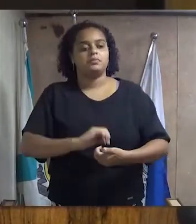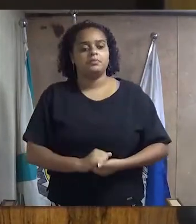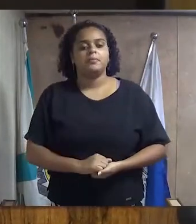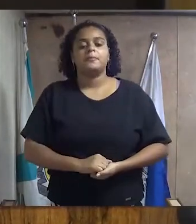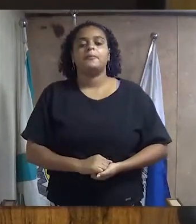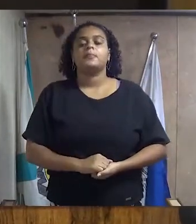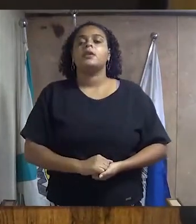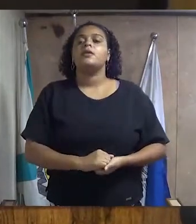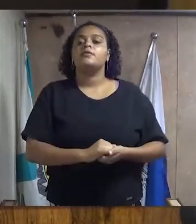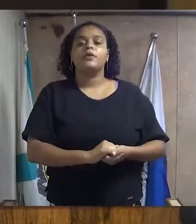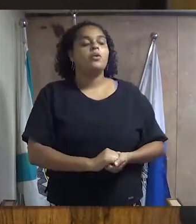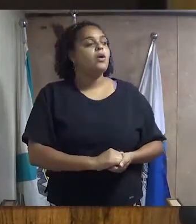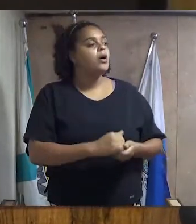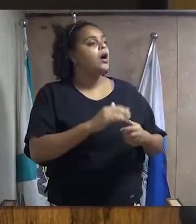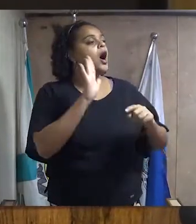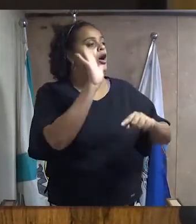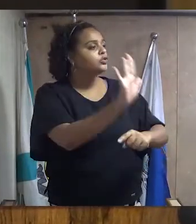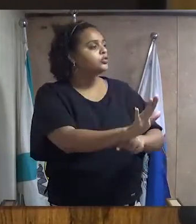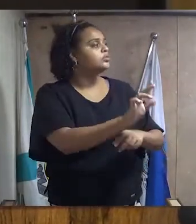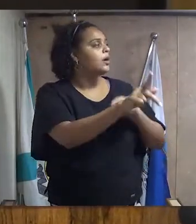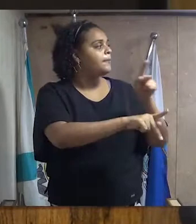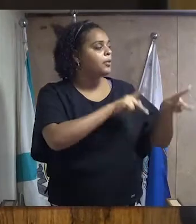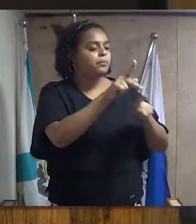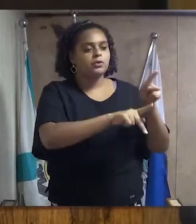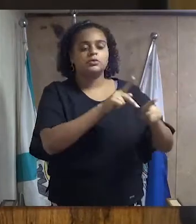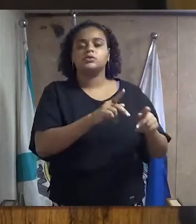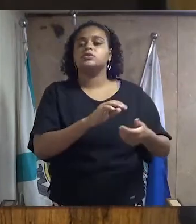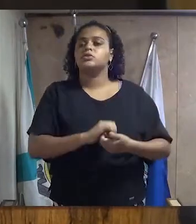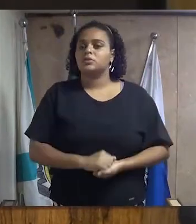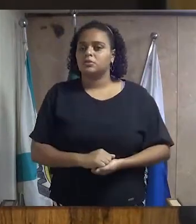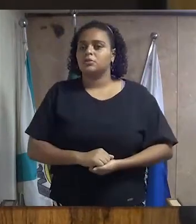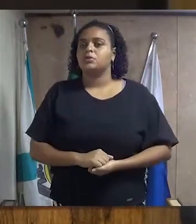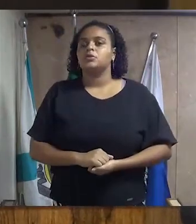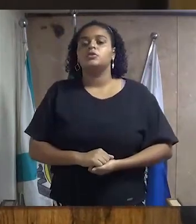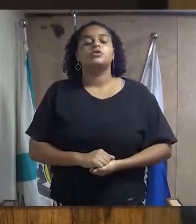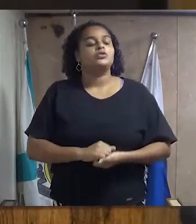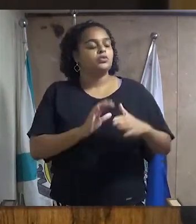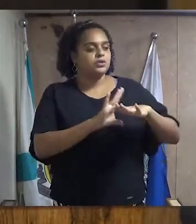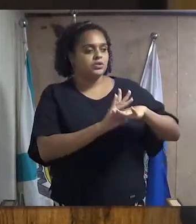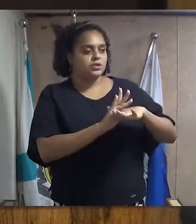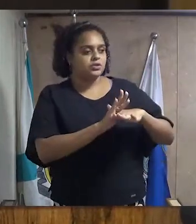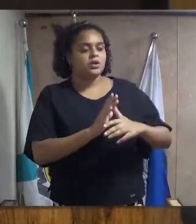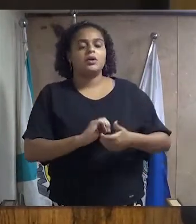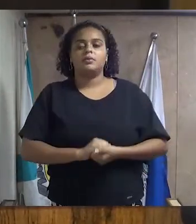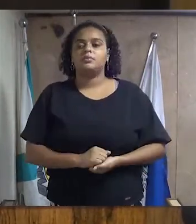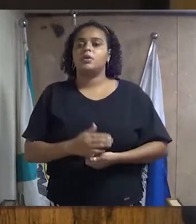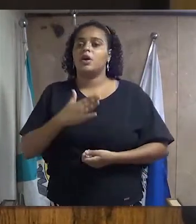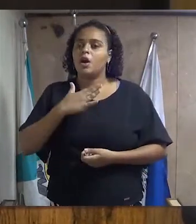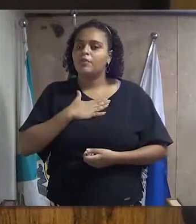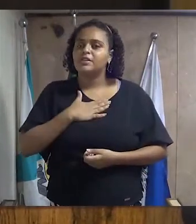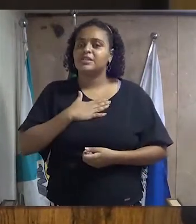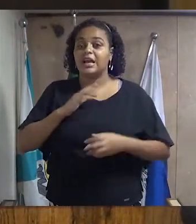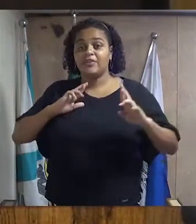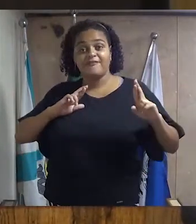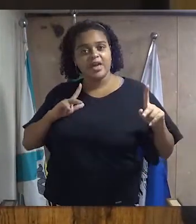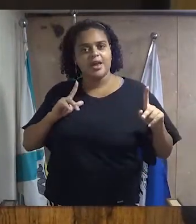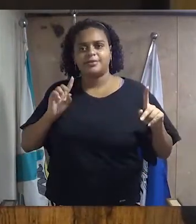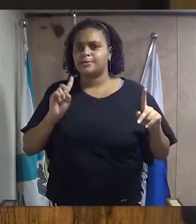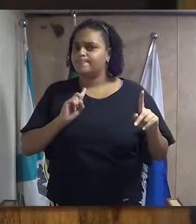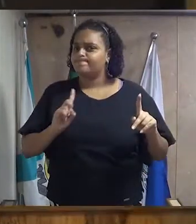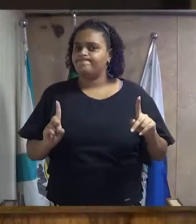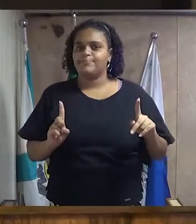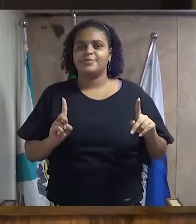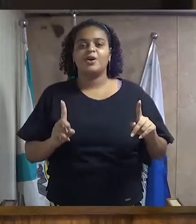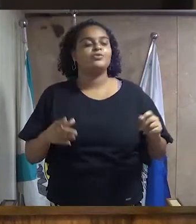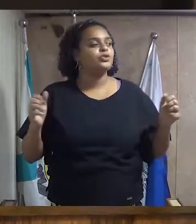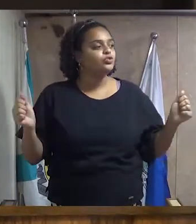em benefício de toda a população de Duque de Caxias, e comigo quero dizer que não vai ser diferente, meu irmão. Estaremos